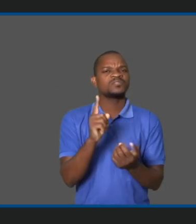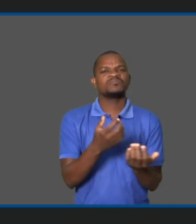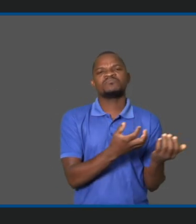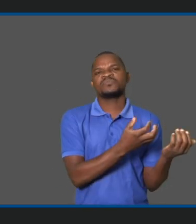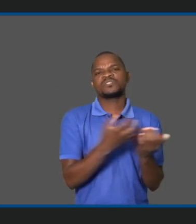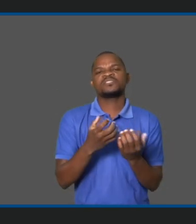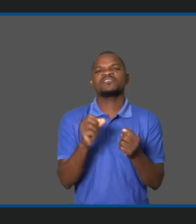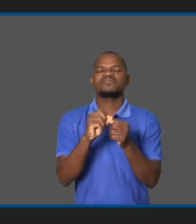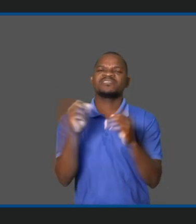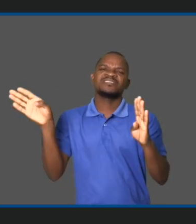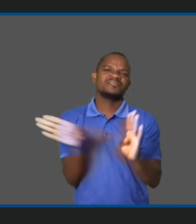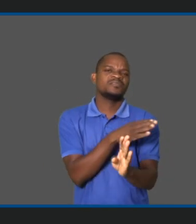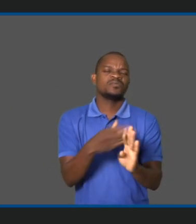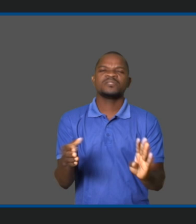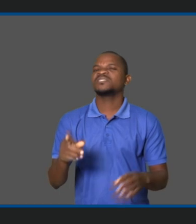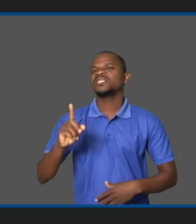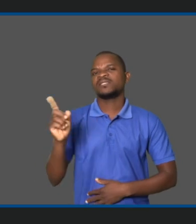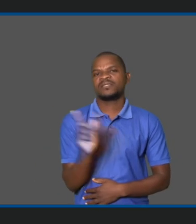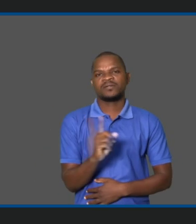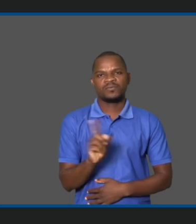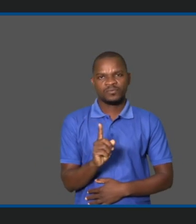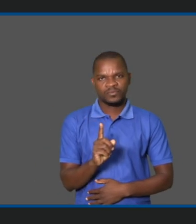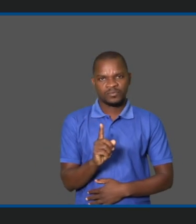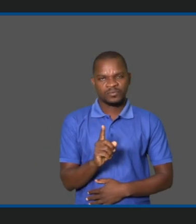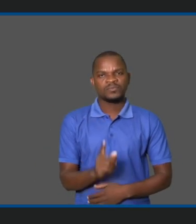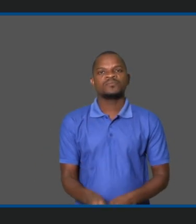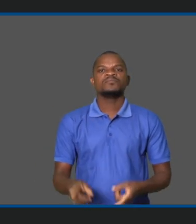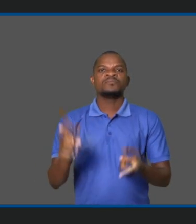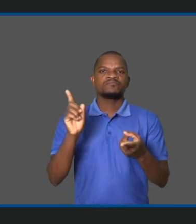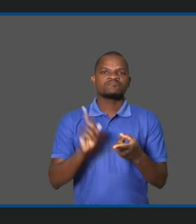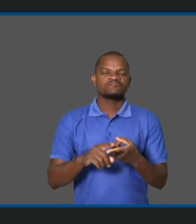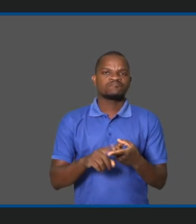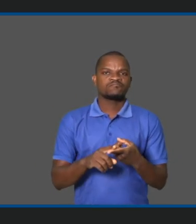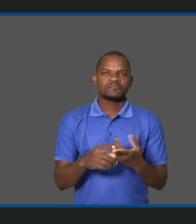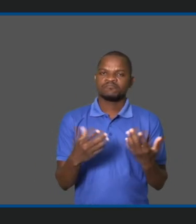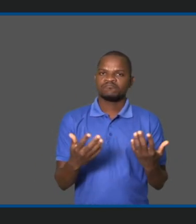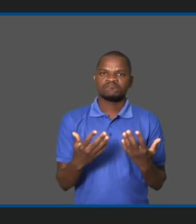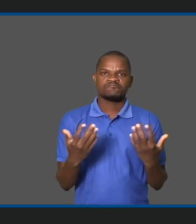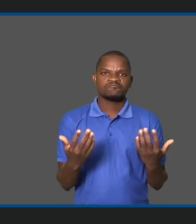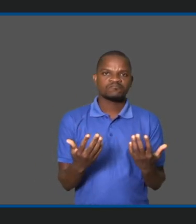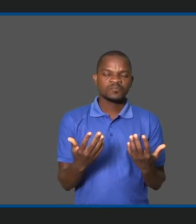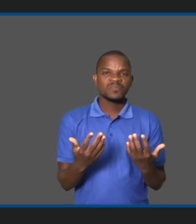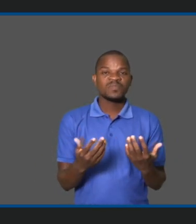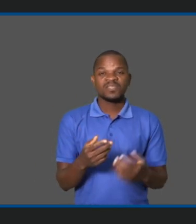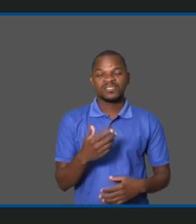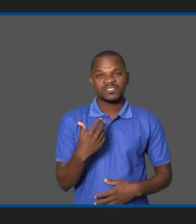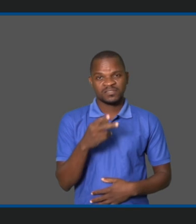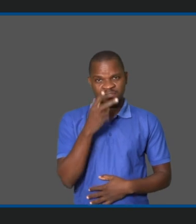da imagem que vimos, não se nota o cidadão agredir